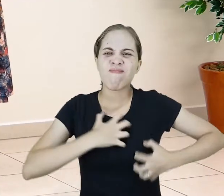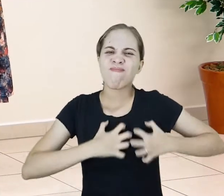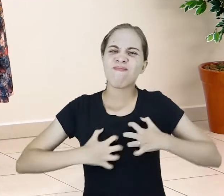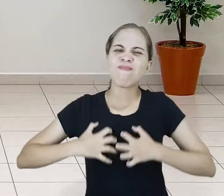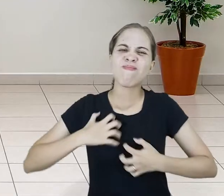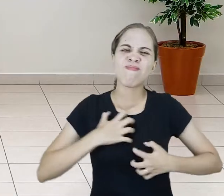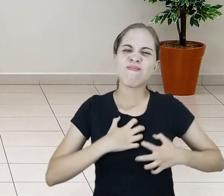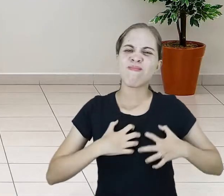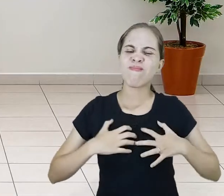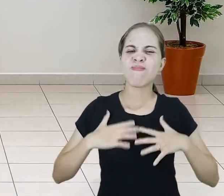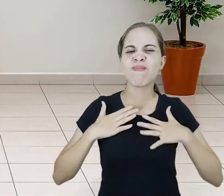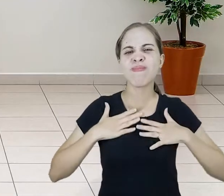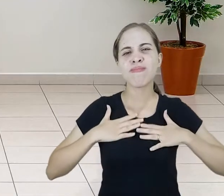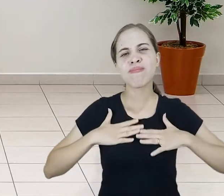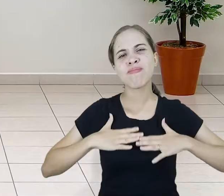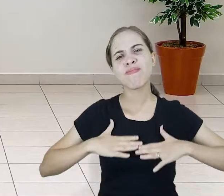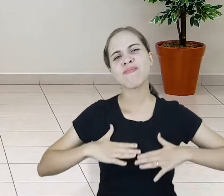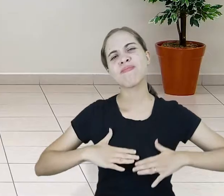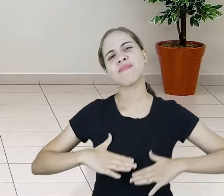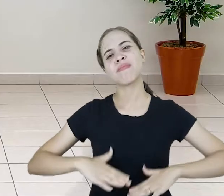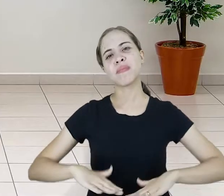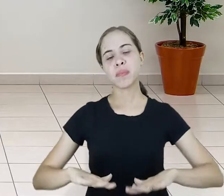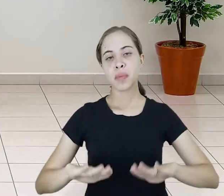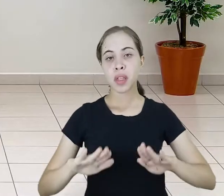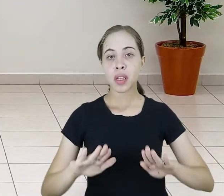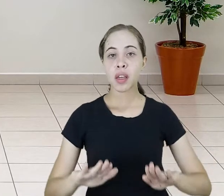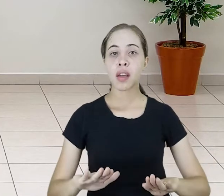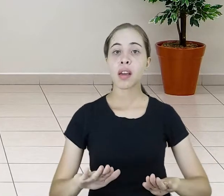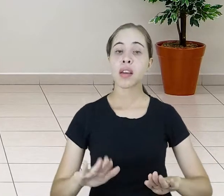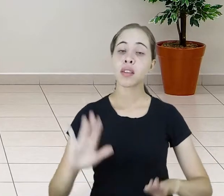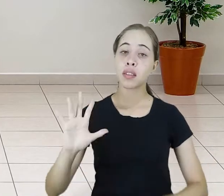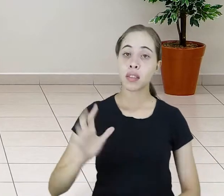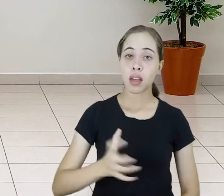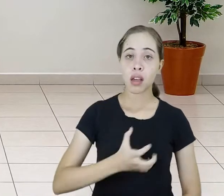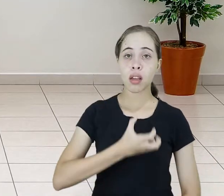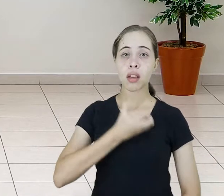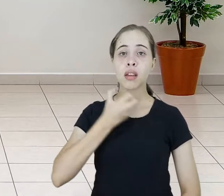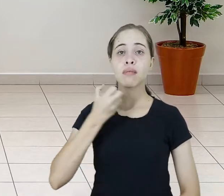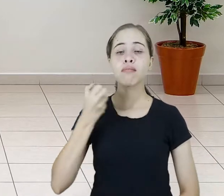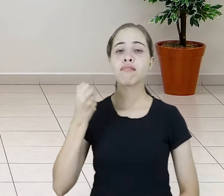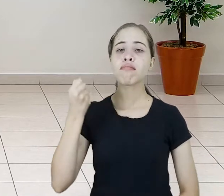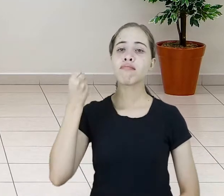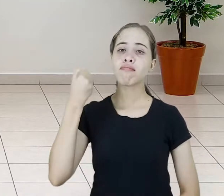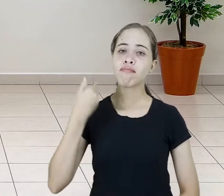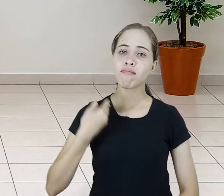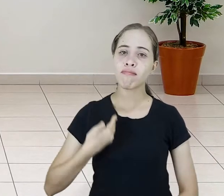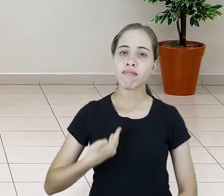em mim, me resgatou.